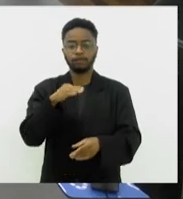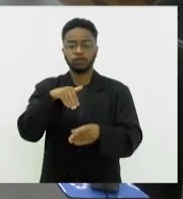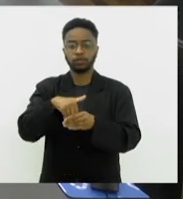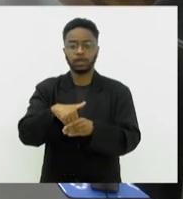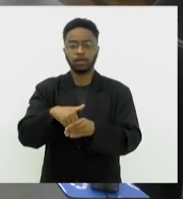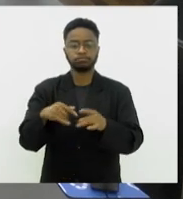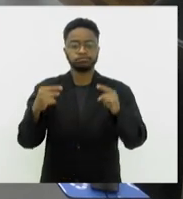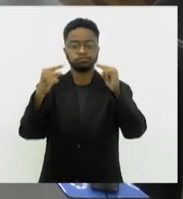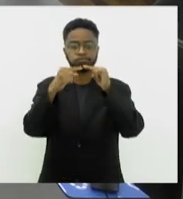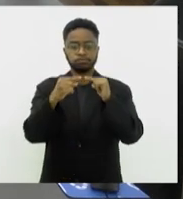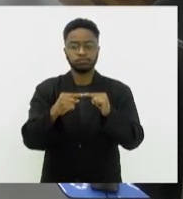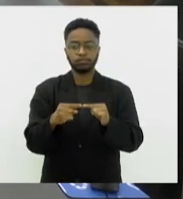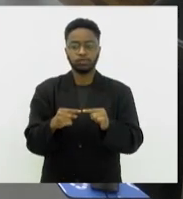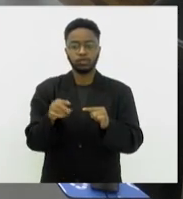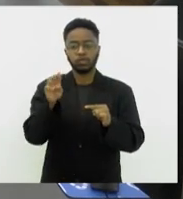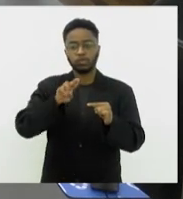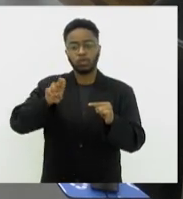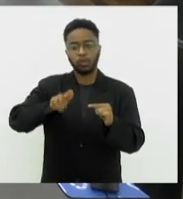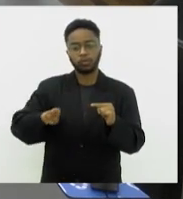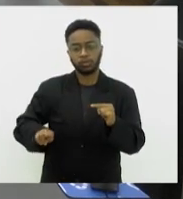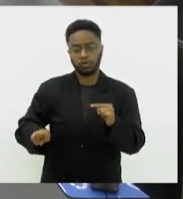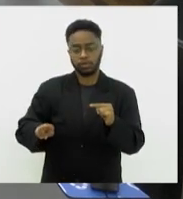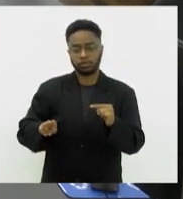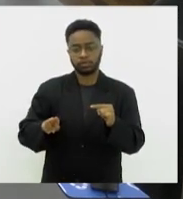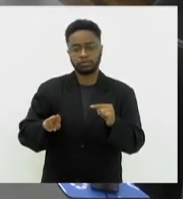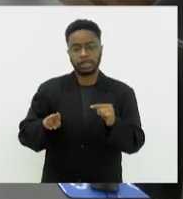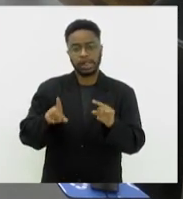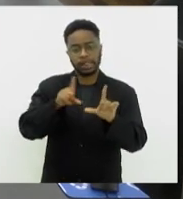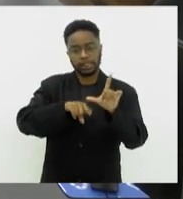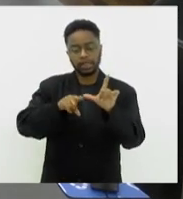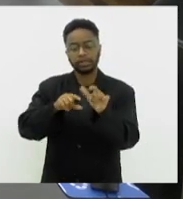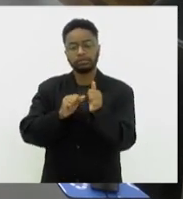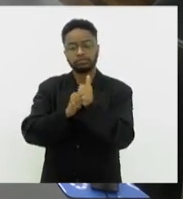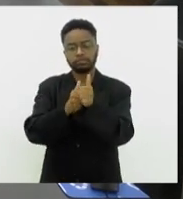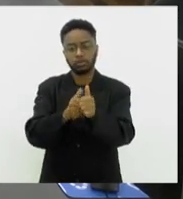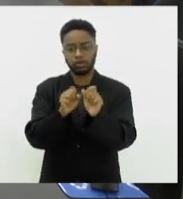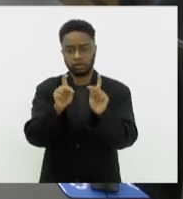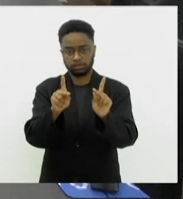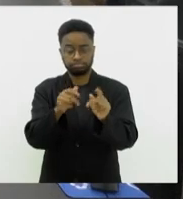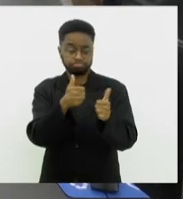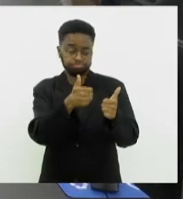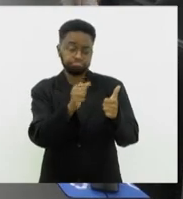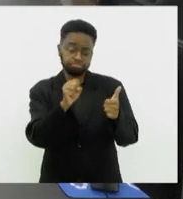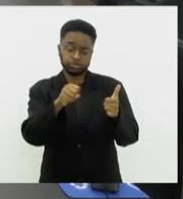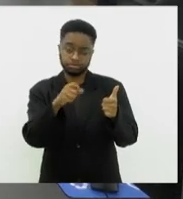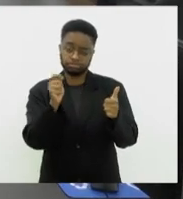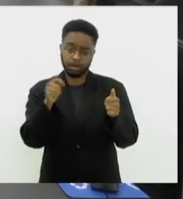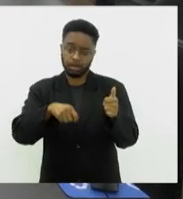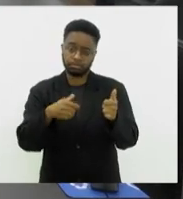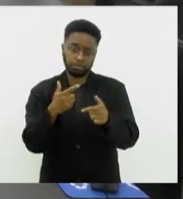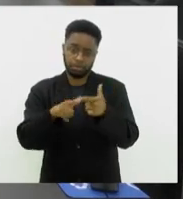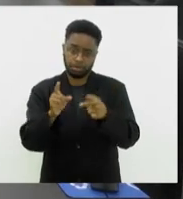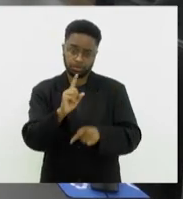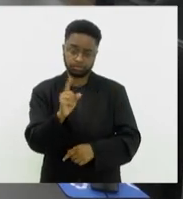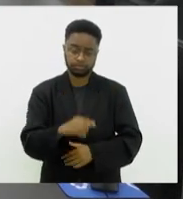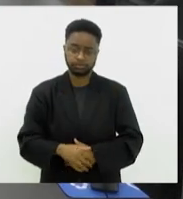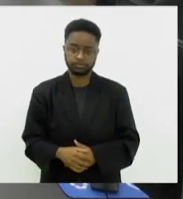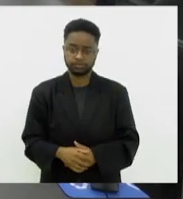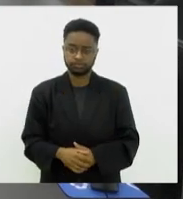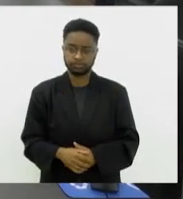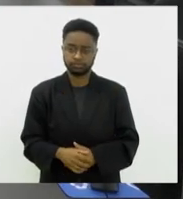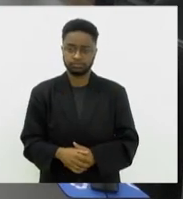alfabética primeiro vez que a gente tá votando né o relatório final se for possível Claro sem problema acho que